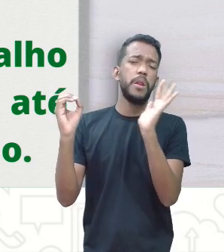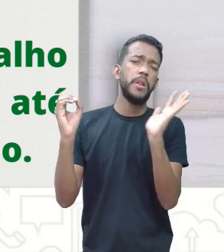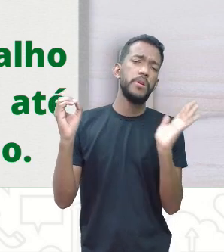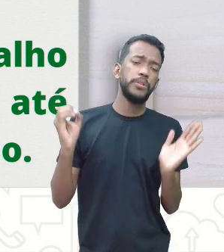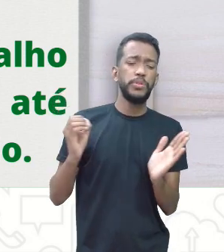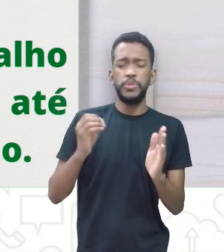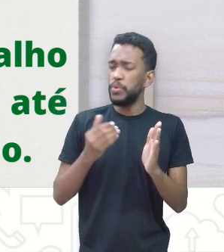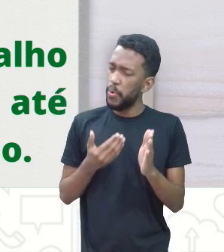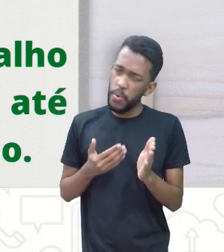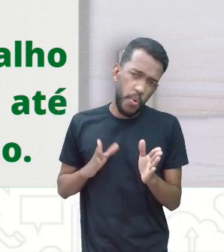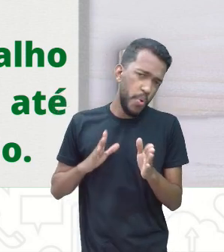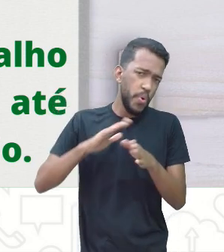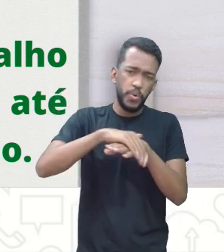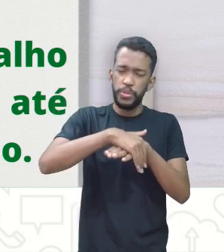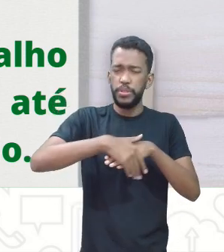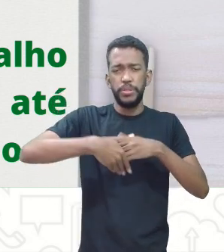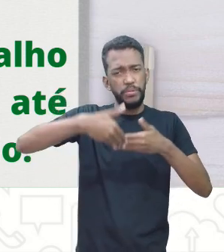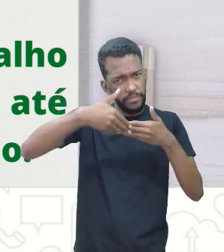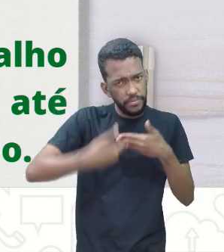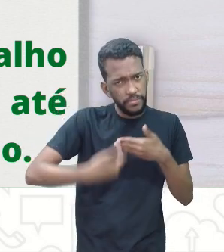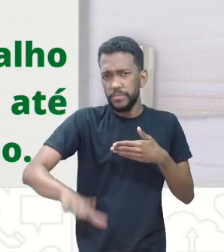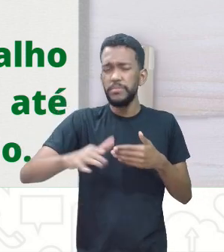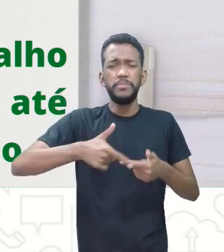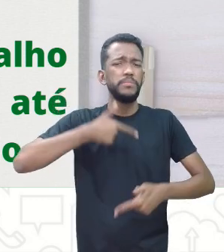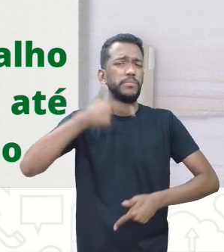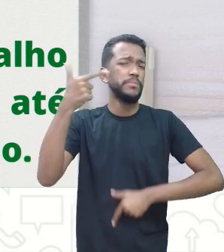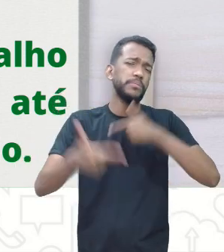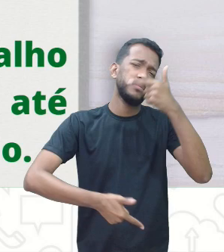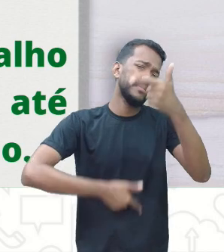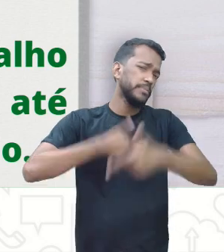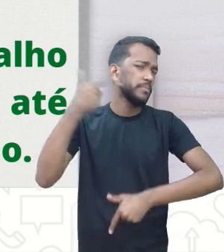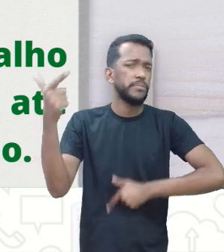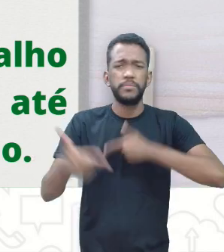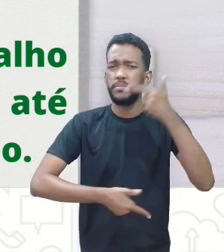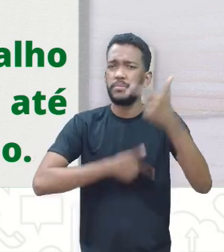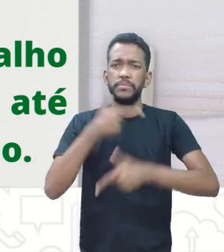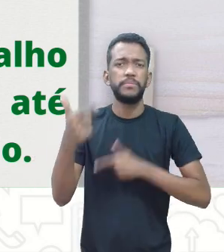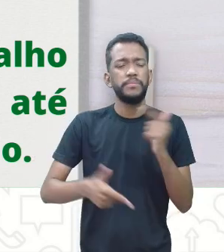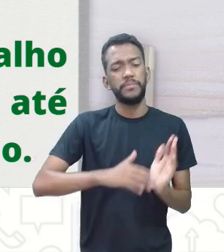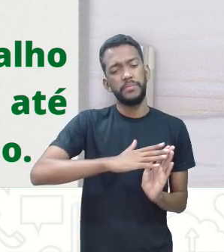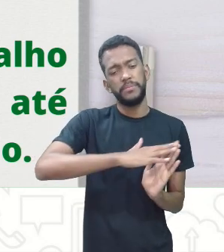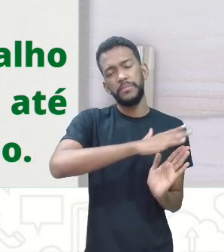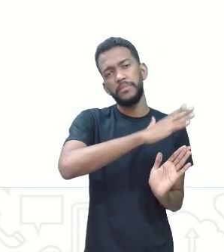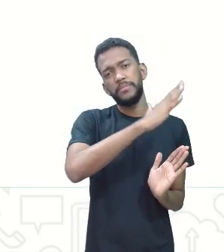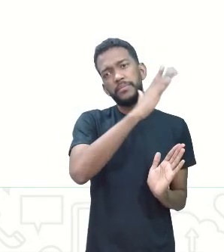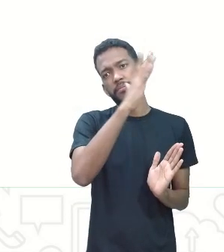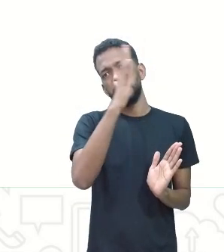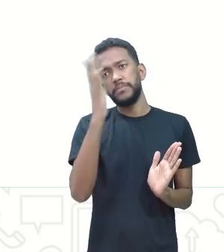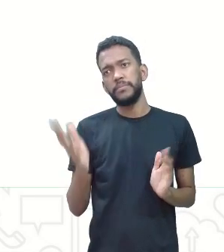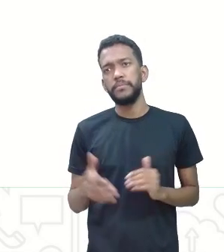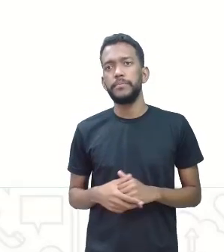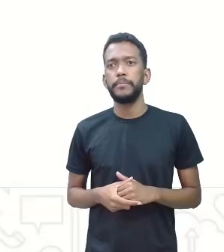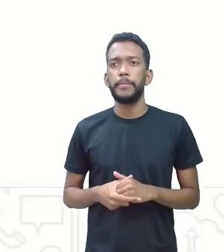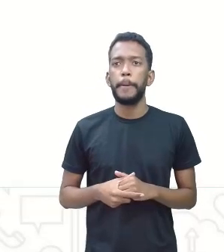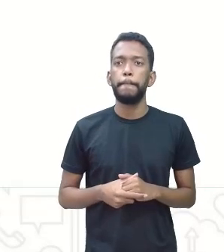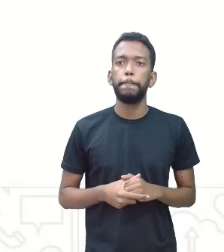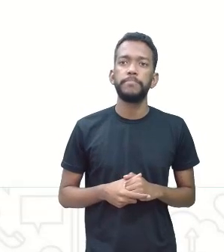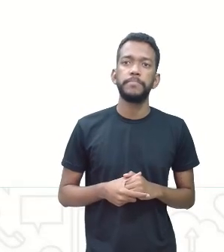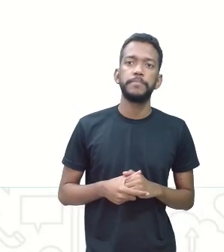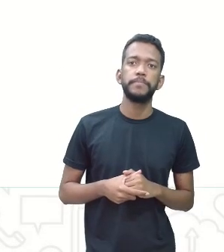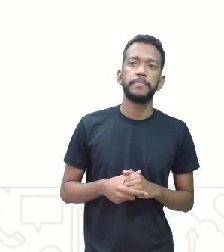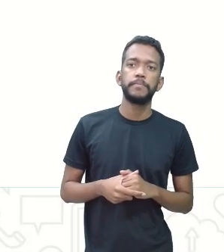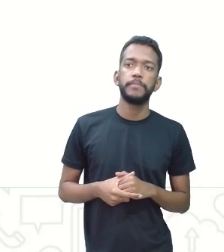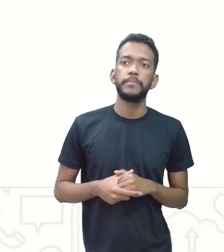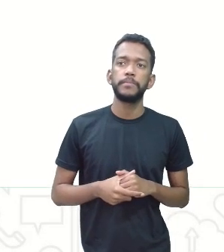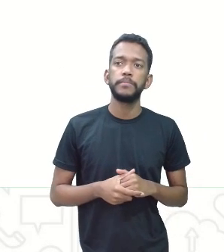né, muitas vezes por alguns turnos, né, algumas horas, né, da noite. Aqui nós